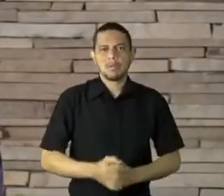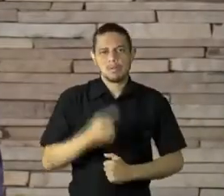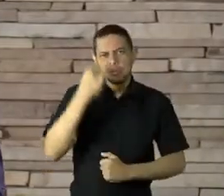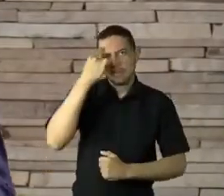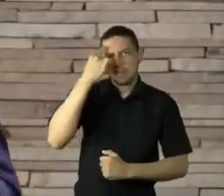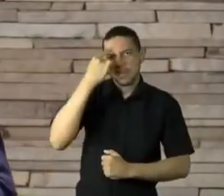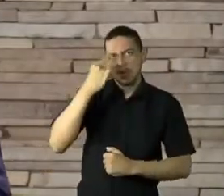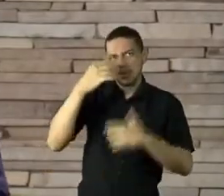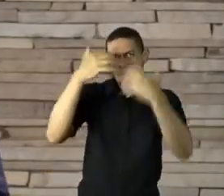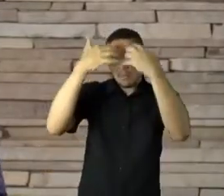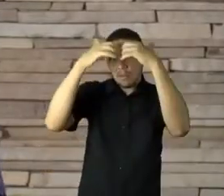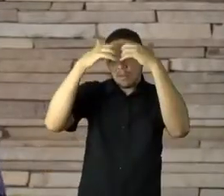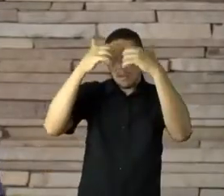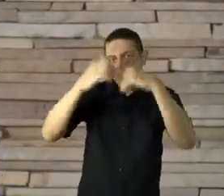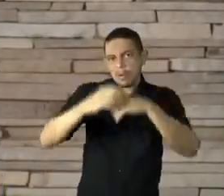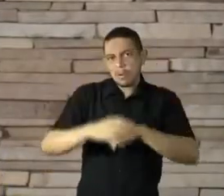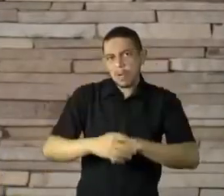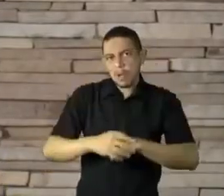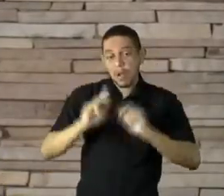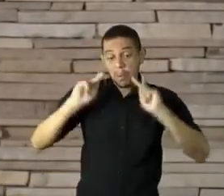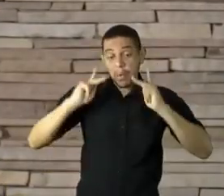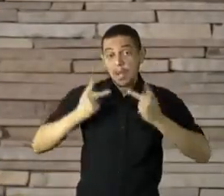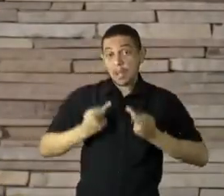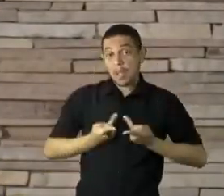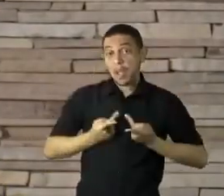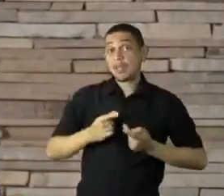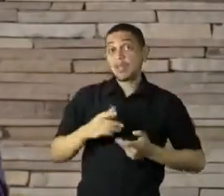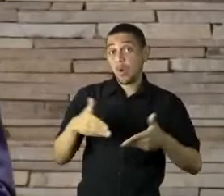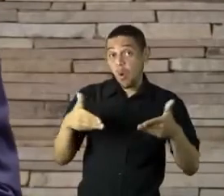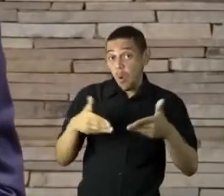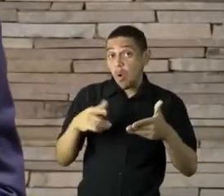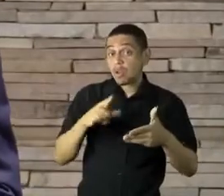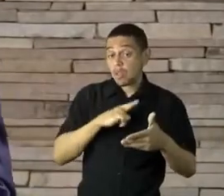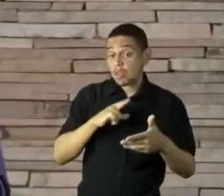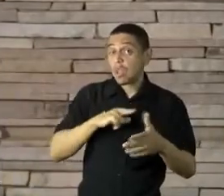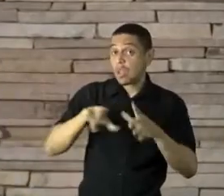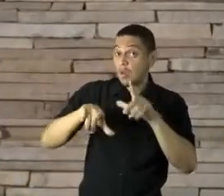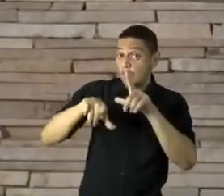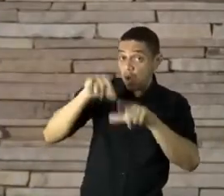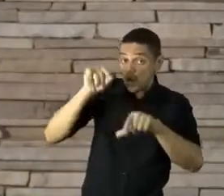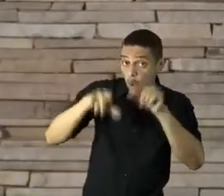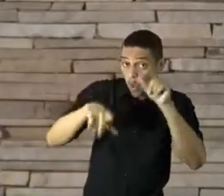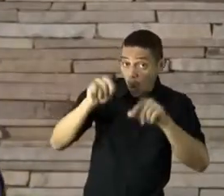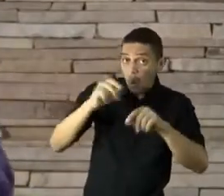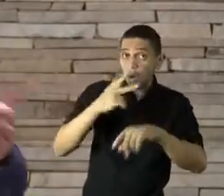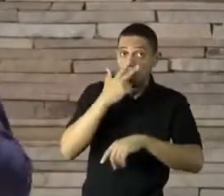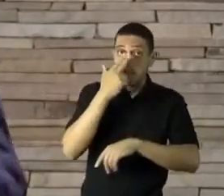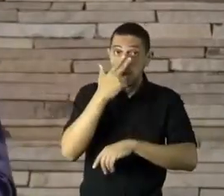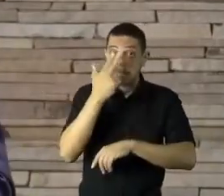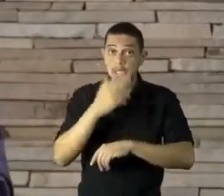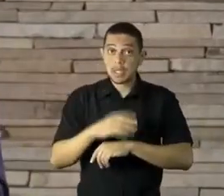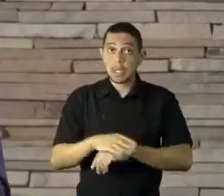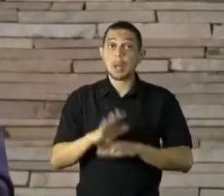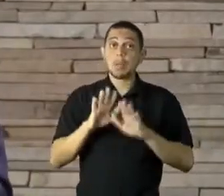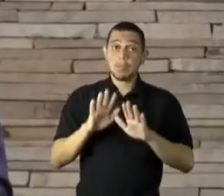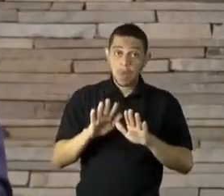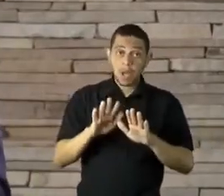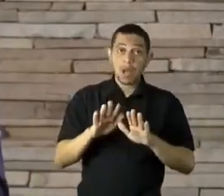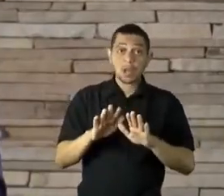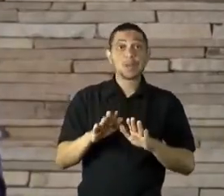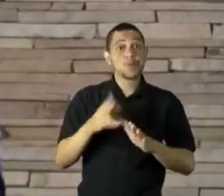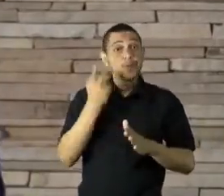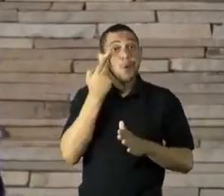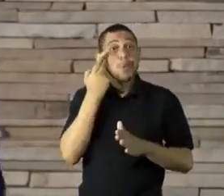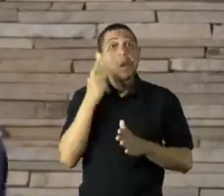fazer aqui uma breve reflexão a humanidade tem uma escolha semelhante a fazer hoje e muitas vezes escolhe barra a base invés de